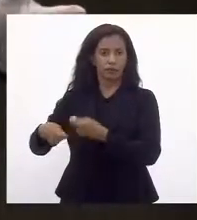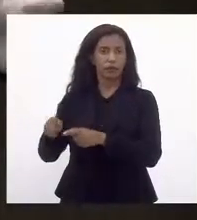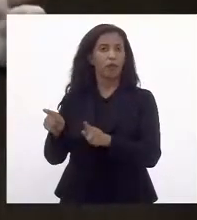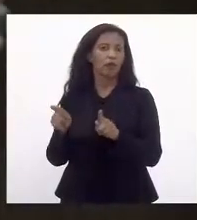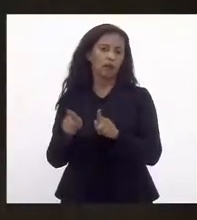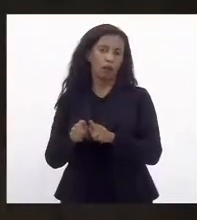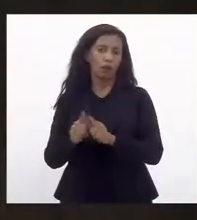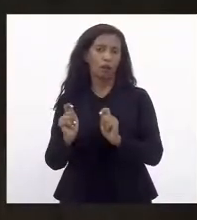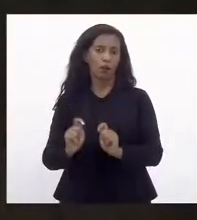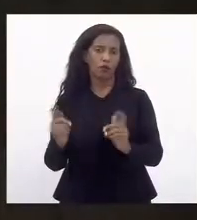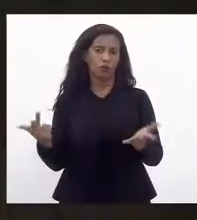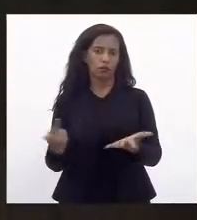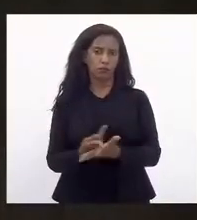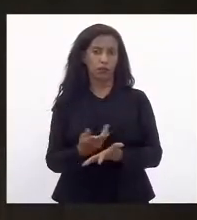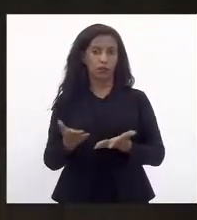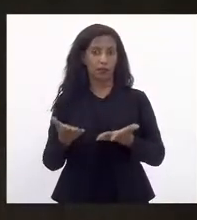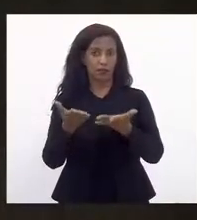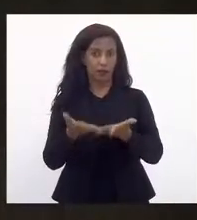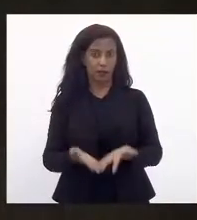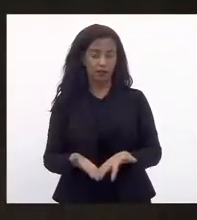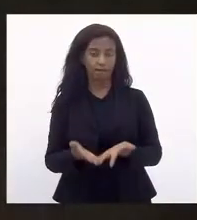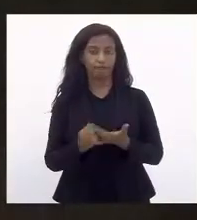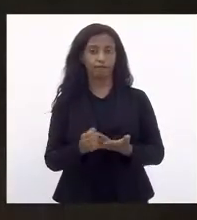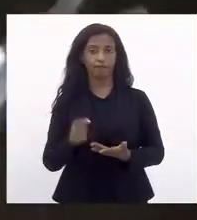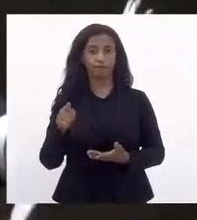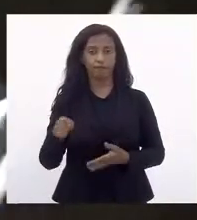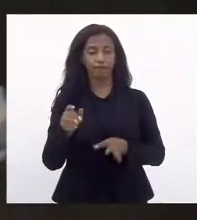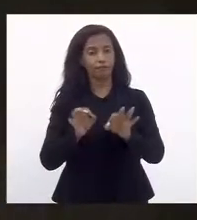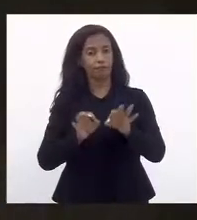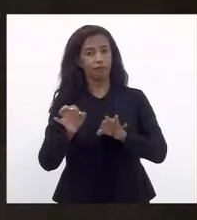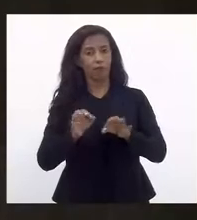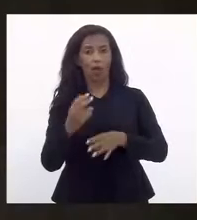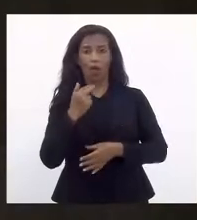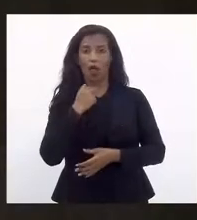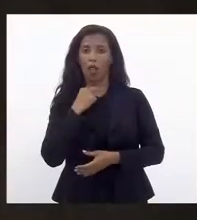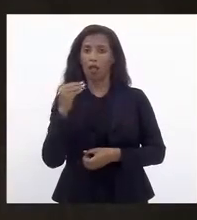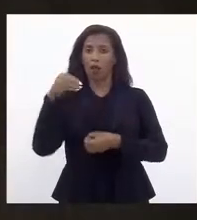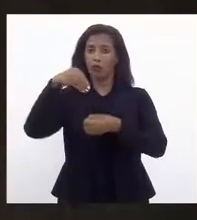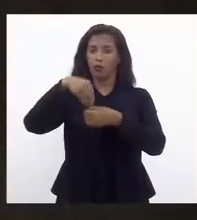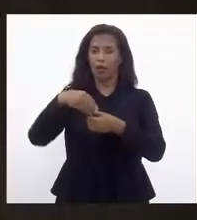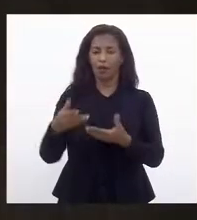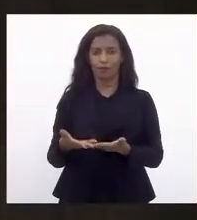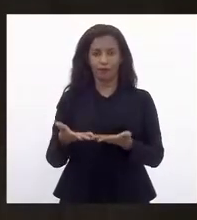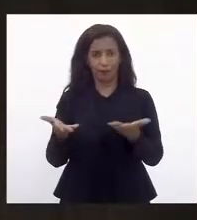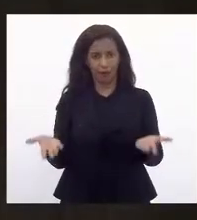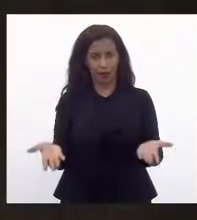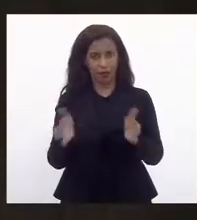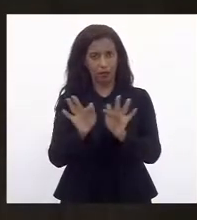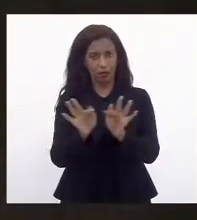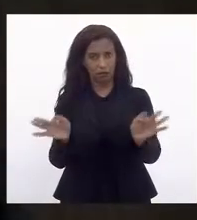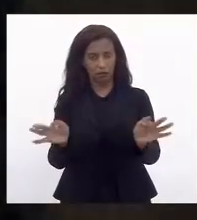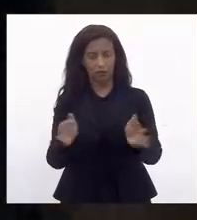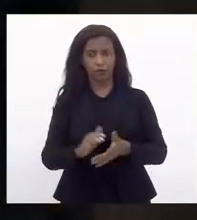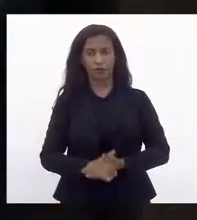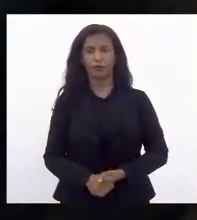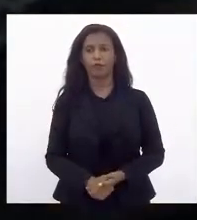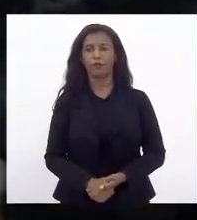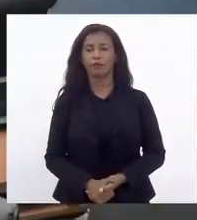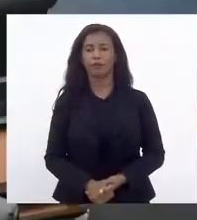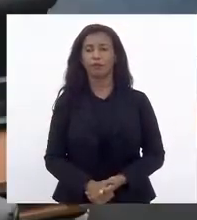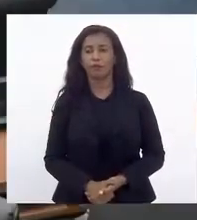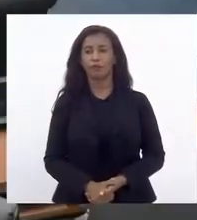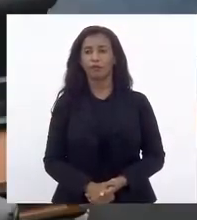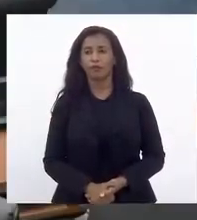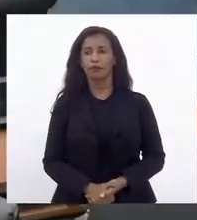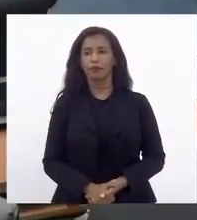também pode acontecer. E, neste caso, este projeto não caberia para este servidor. Aqui apenas um esclarecimento.